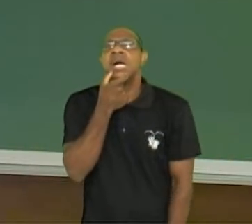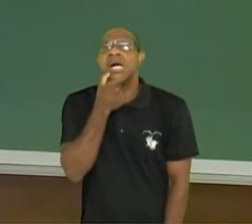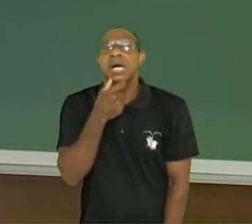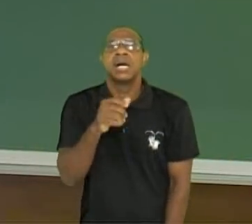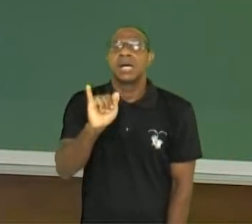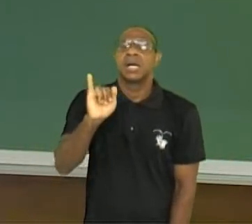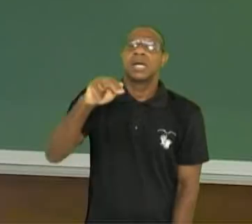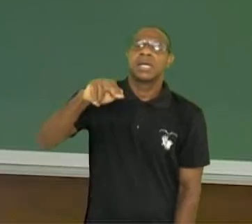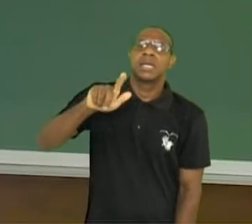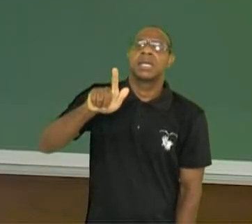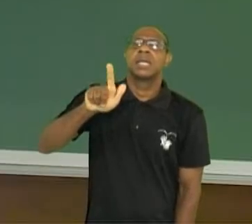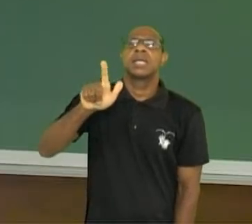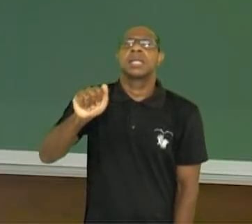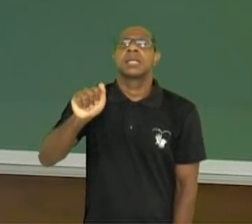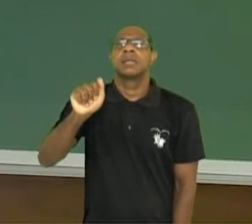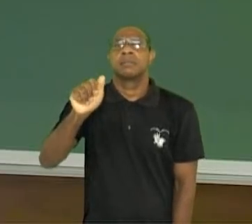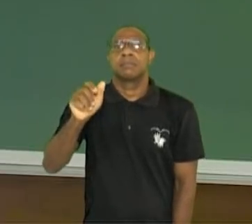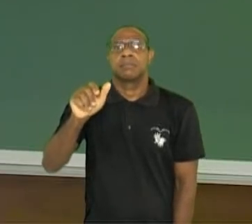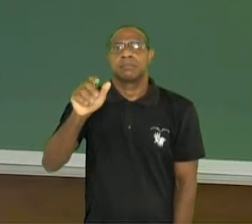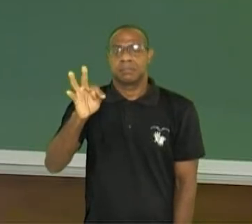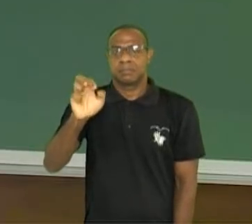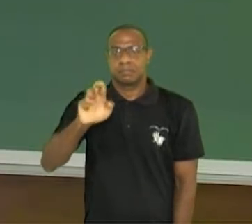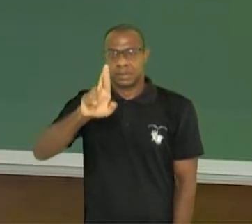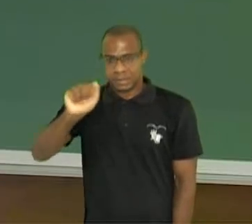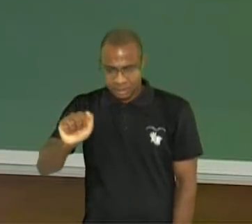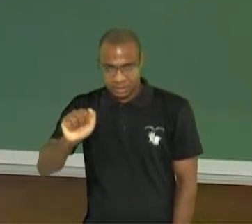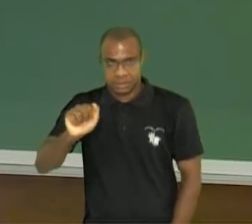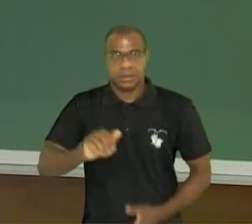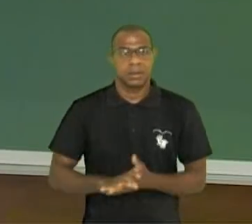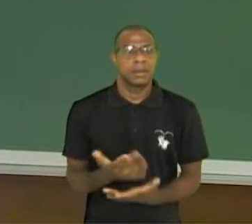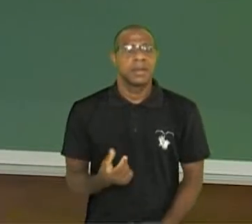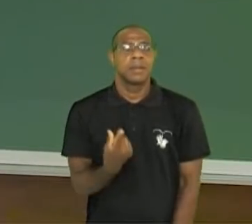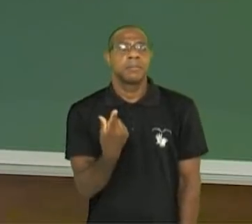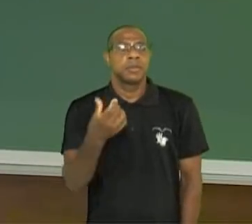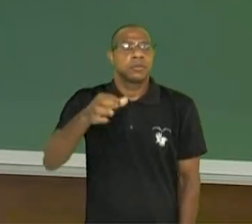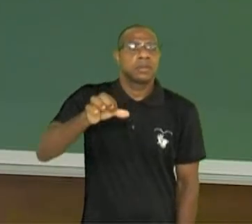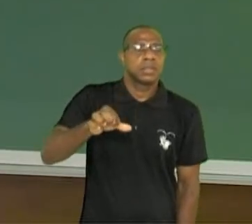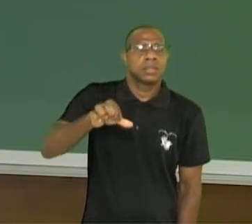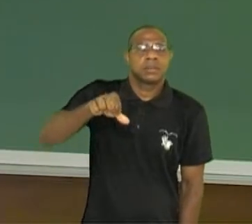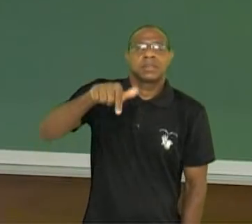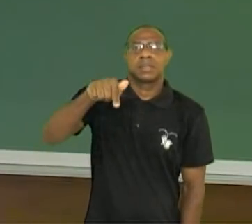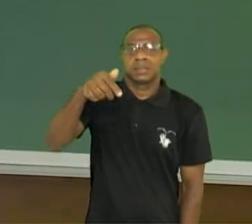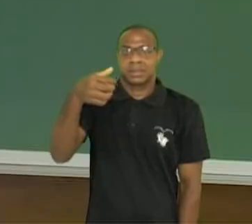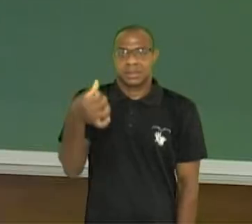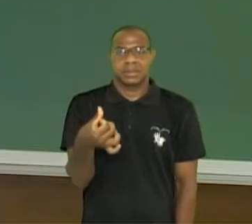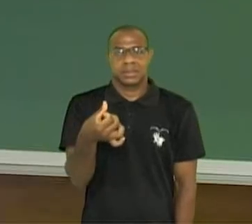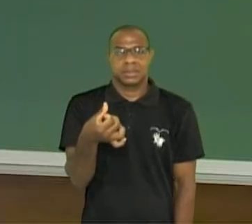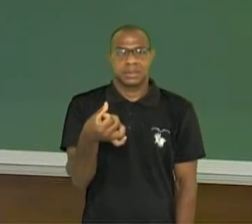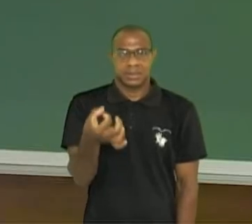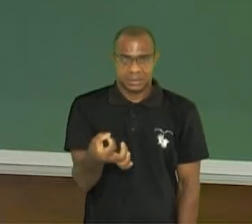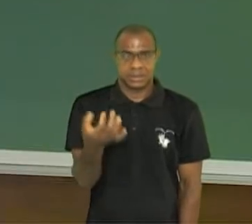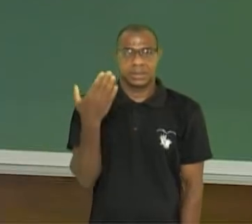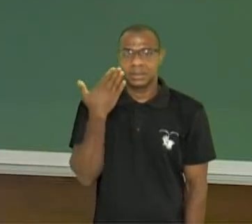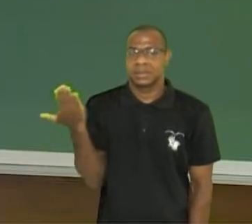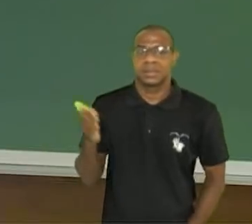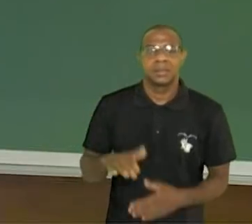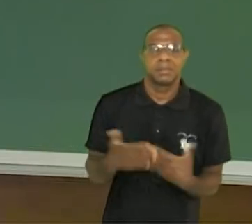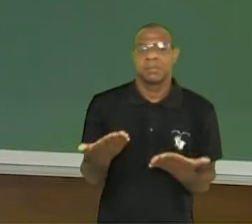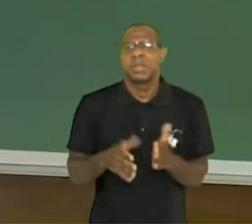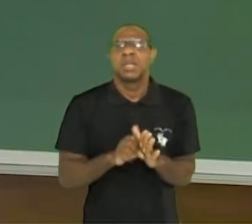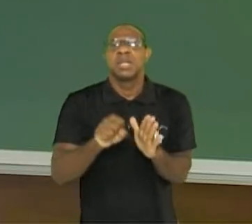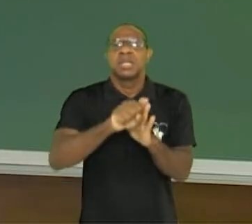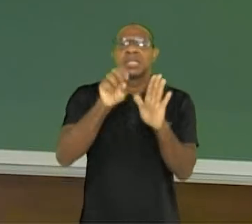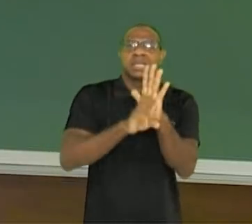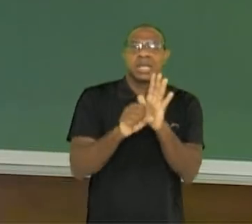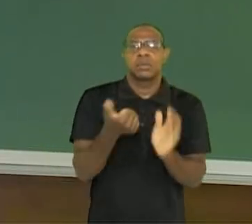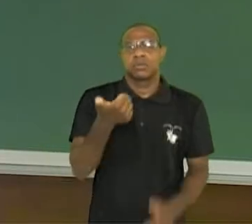de 1760, ou seja, meados do século XVIII. Depois ela acabou se espalhando